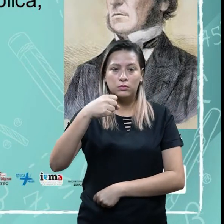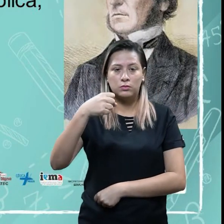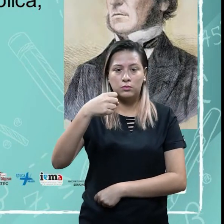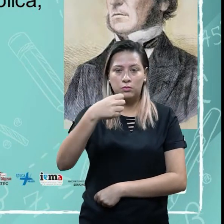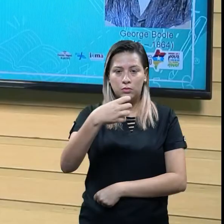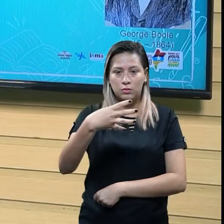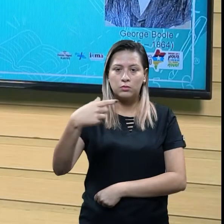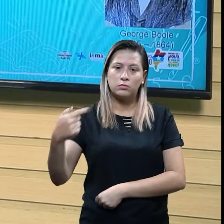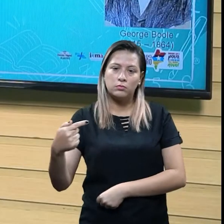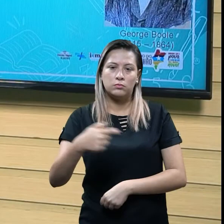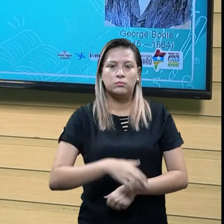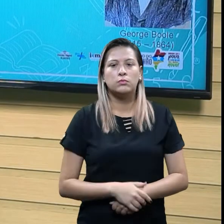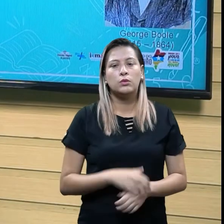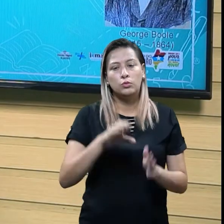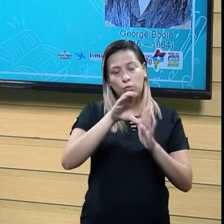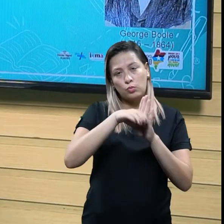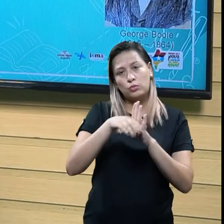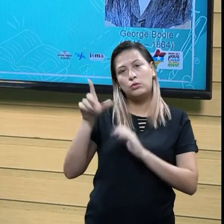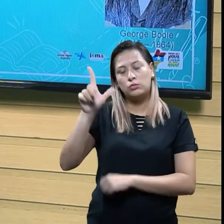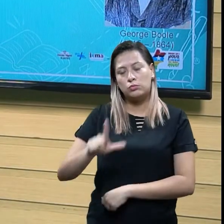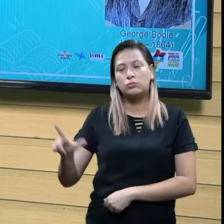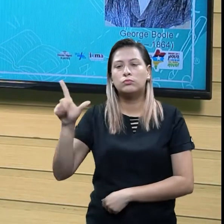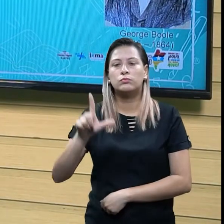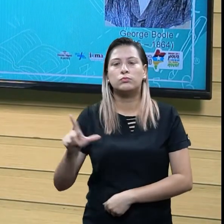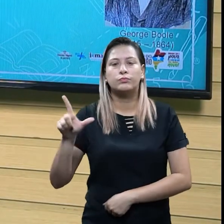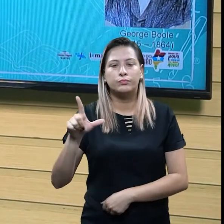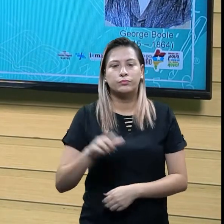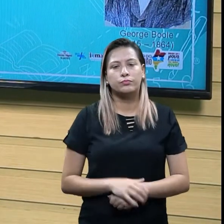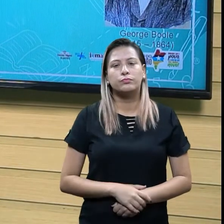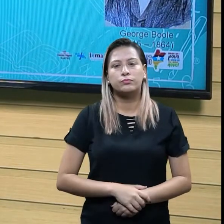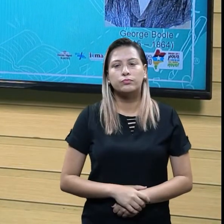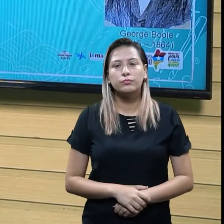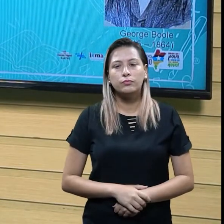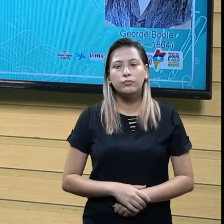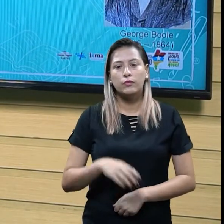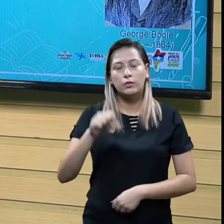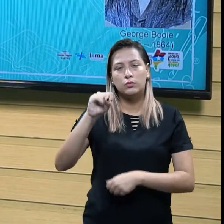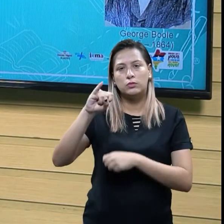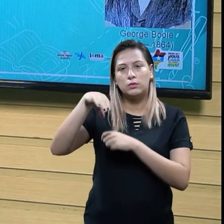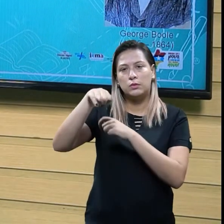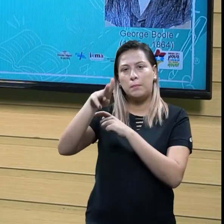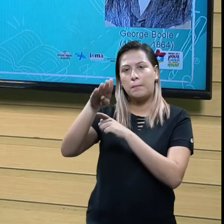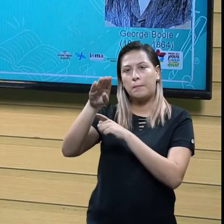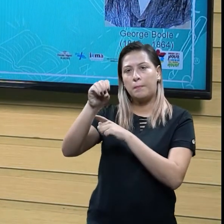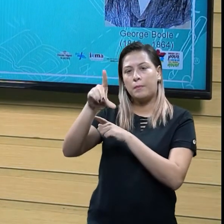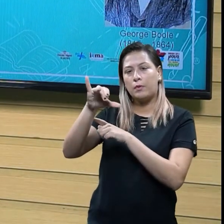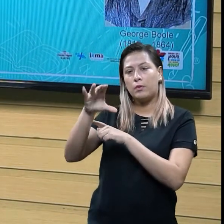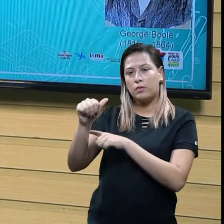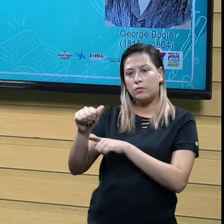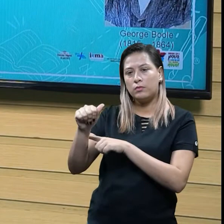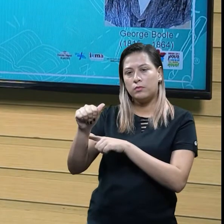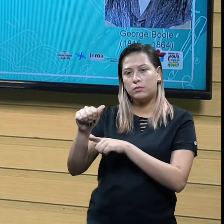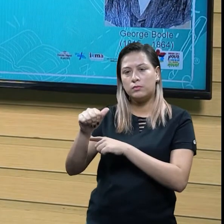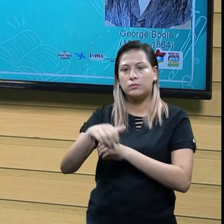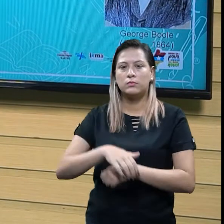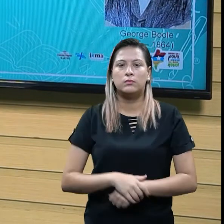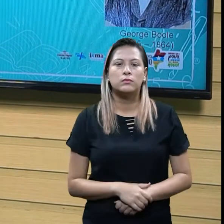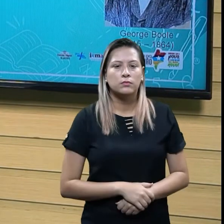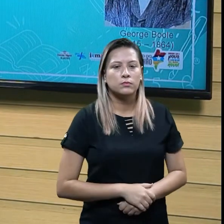booleana. Essa lógica simbólica vocês poderão ver quando se falar de